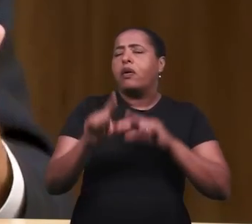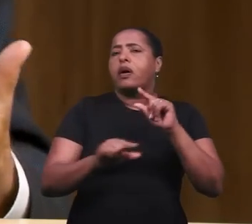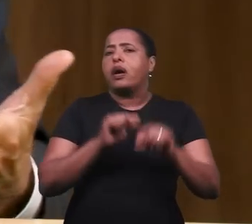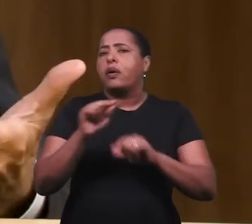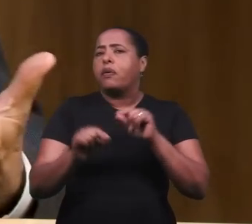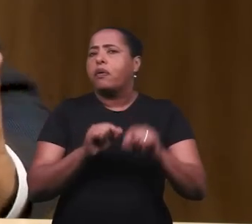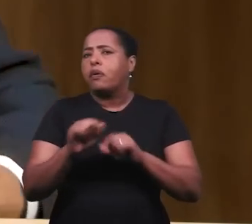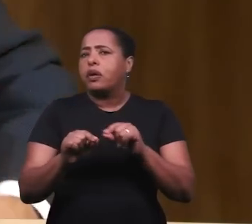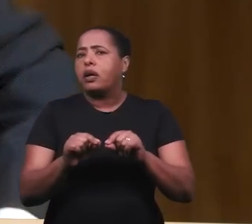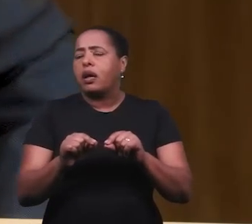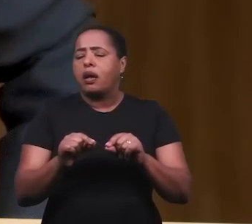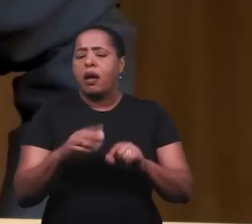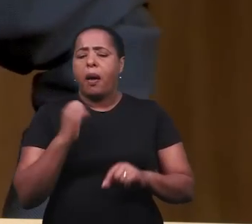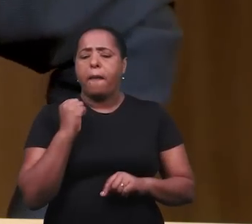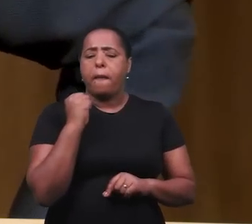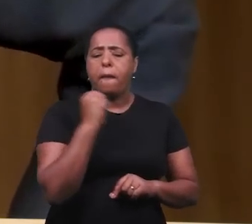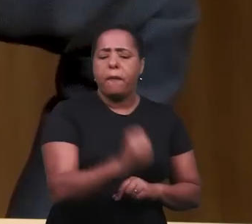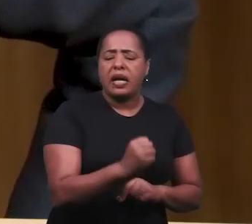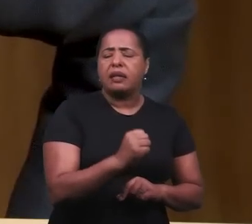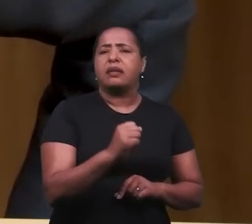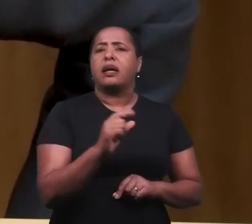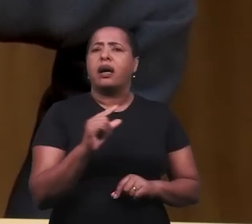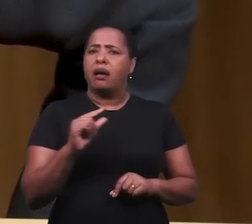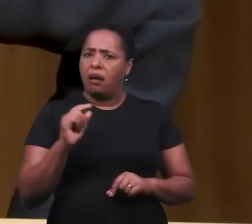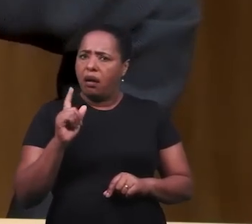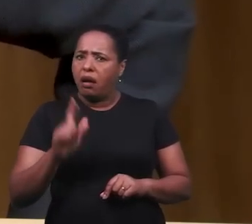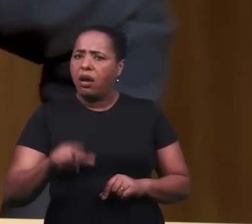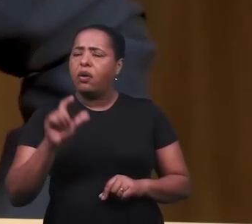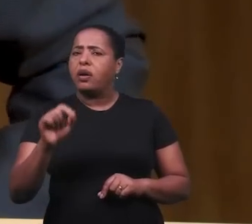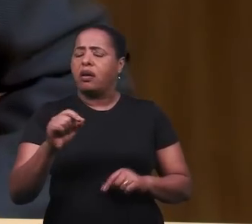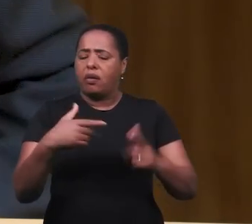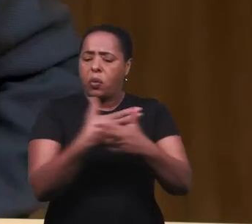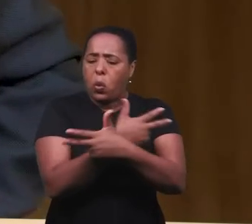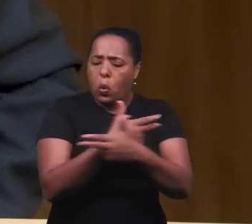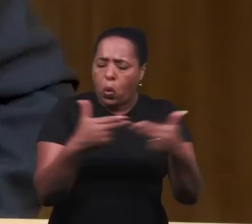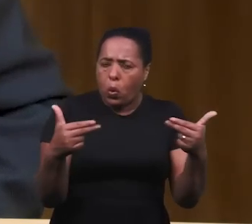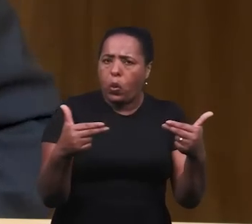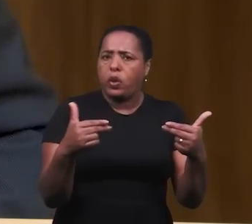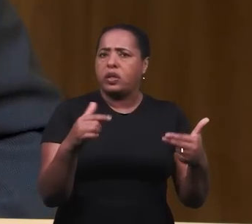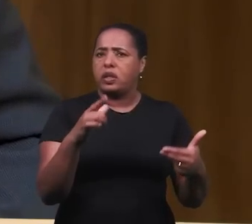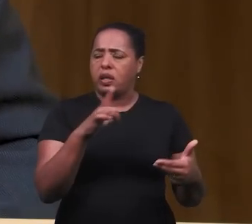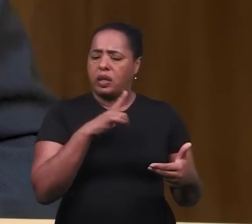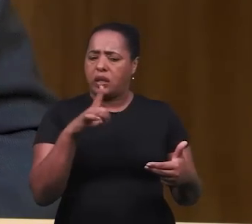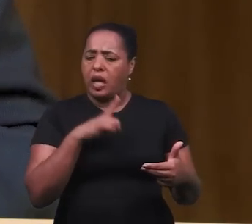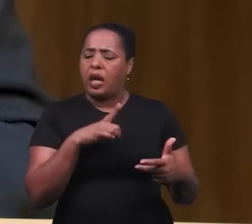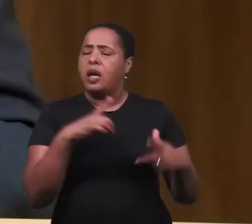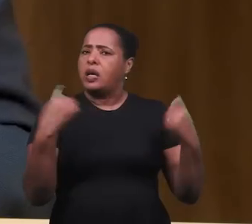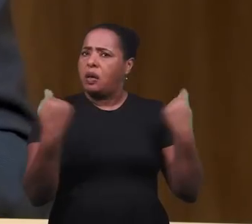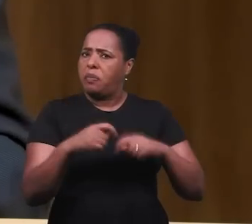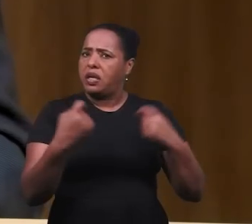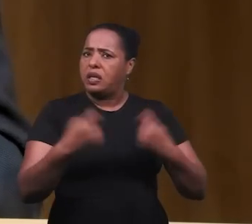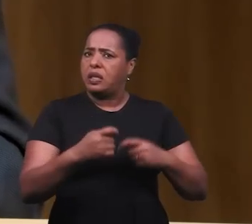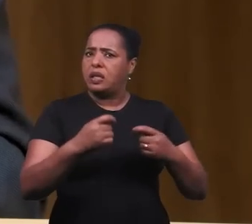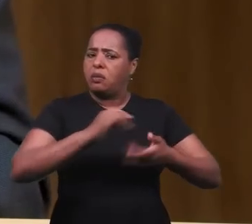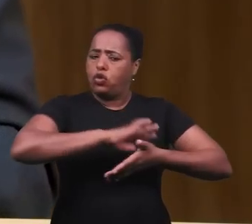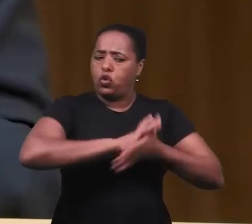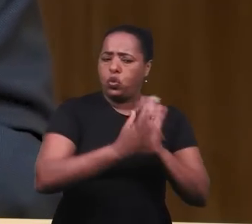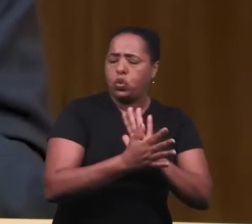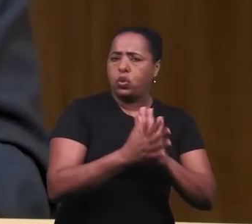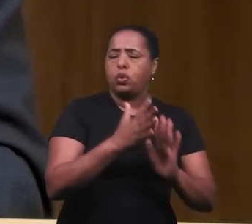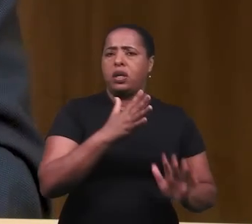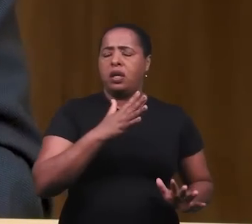de Salomão também, imagino, né? Para a gente, você for aplicar ao lar, tempo de matar é isso mesmo.